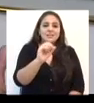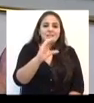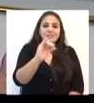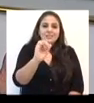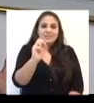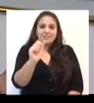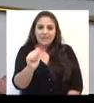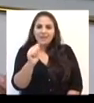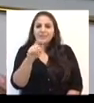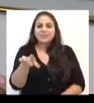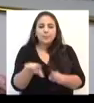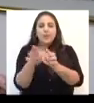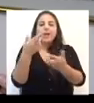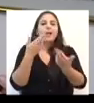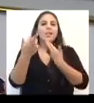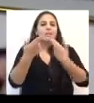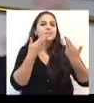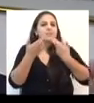de